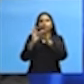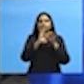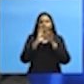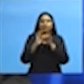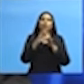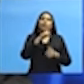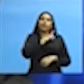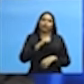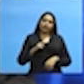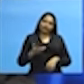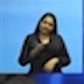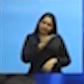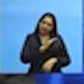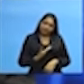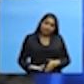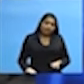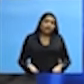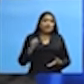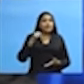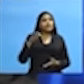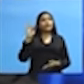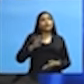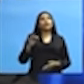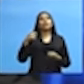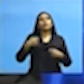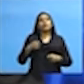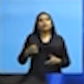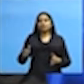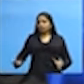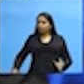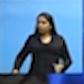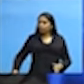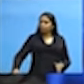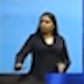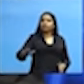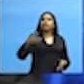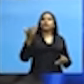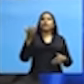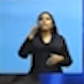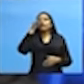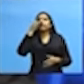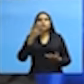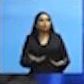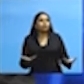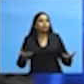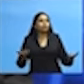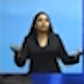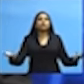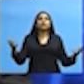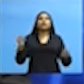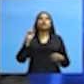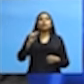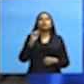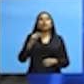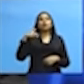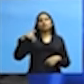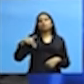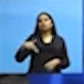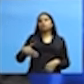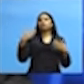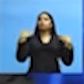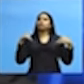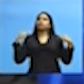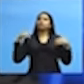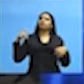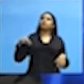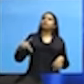governo federal e a prefeitura para recuperar calçadas e arborizar a cidade, para que os pequenos destinos sejam feitos a pé. É com